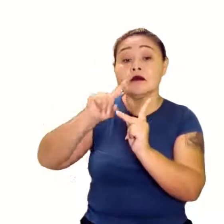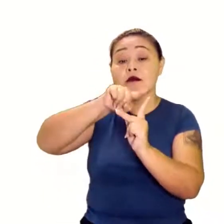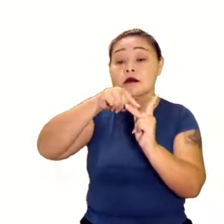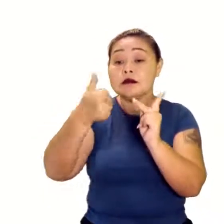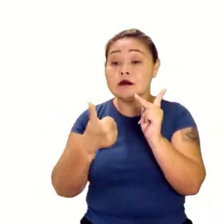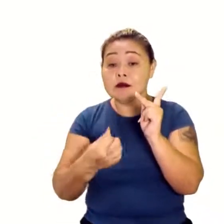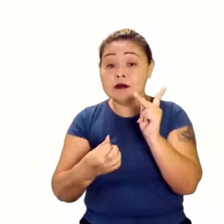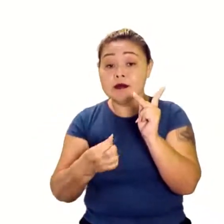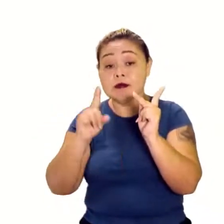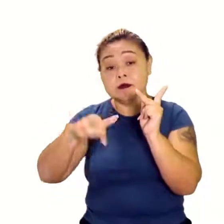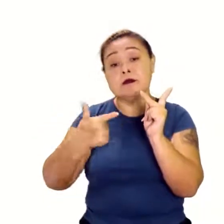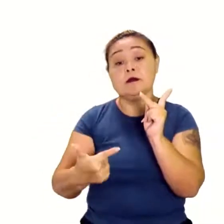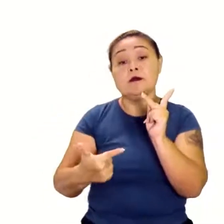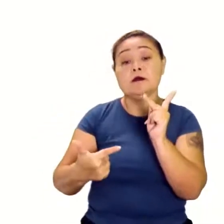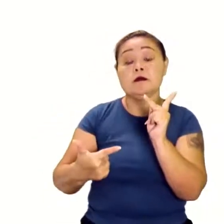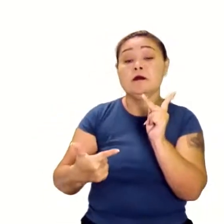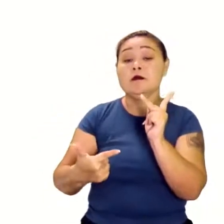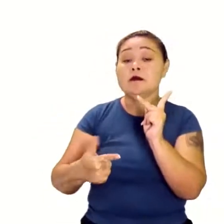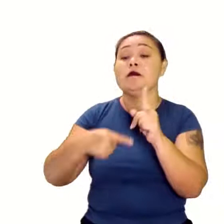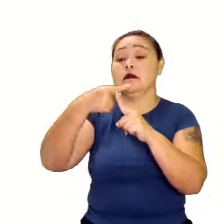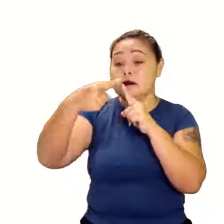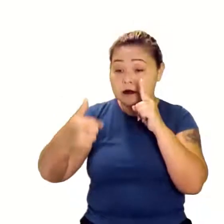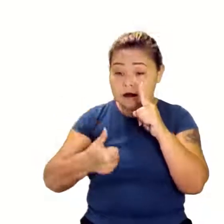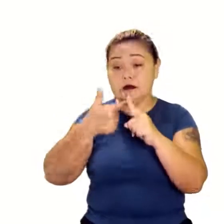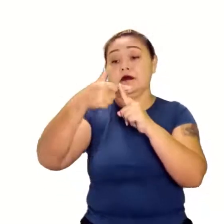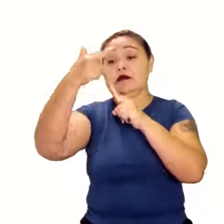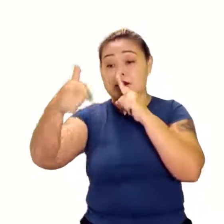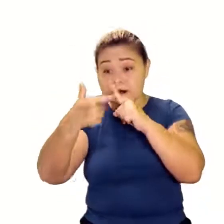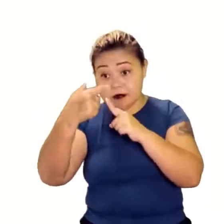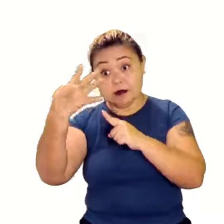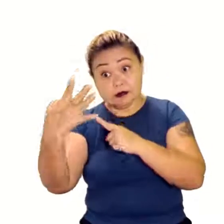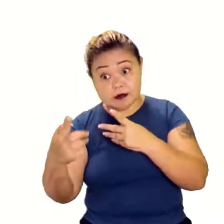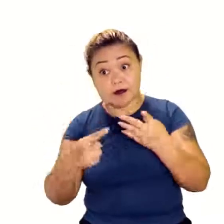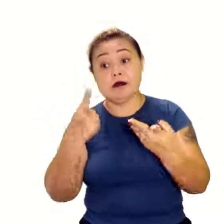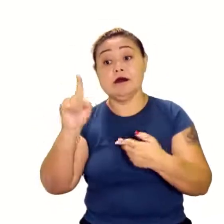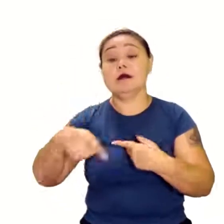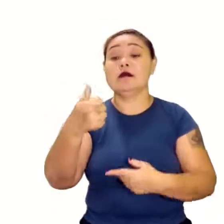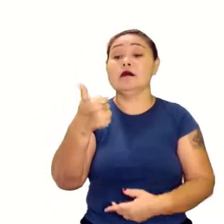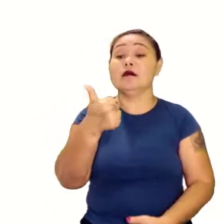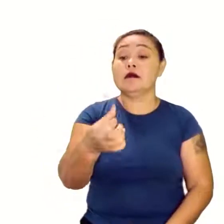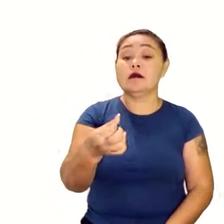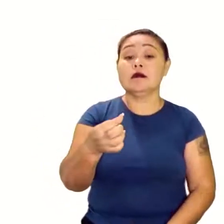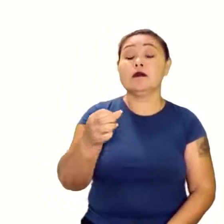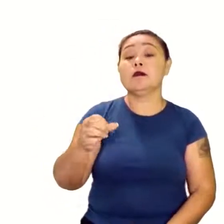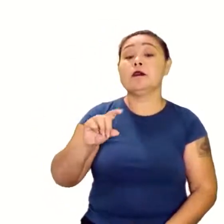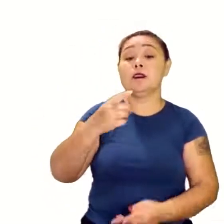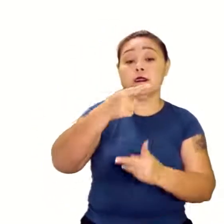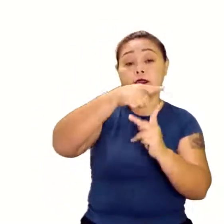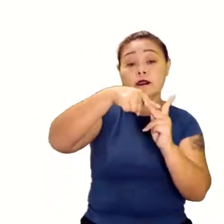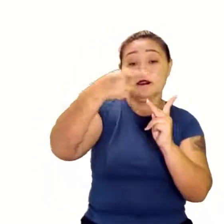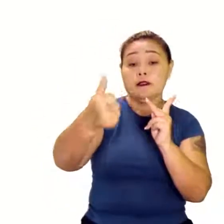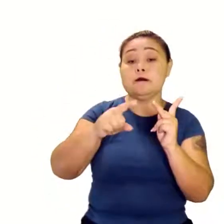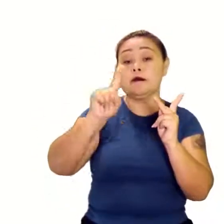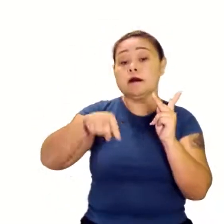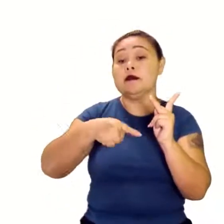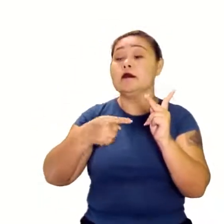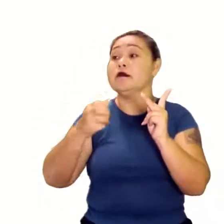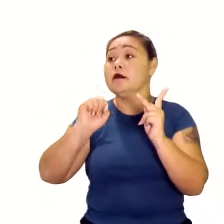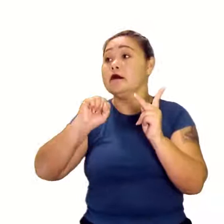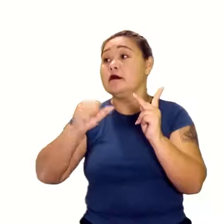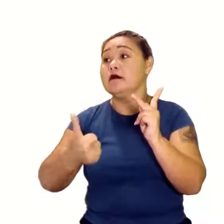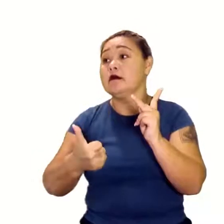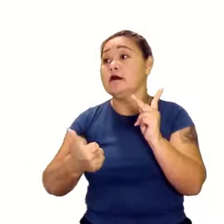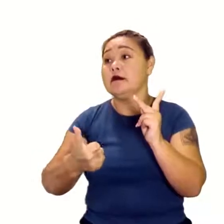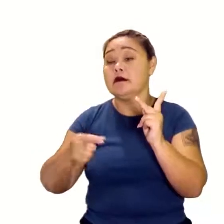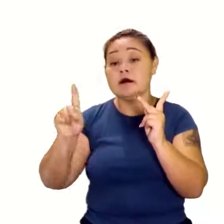de 16 é 2. Porque 2 vezes 2 vezes 2 vezes 2 é 16. E a raiz quarta de 81 é 3. É 3,